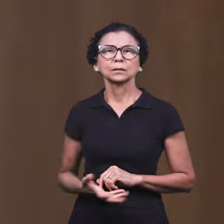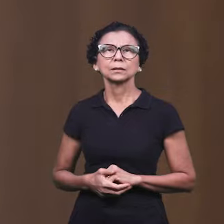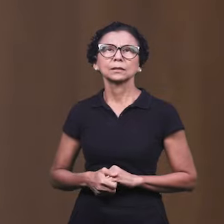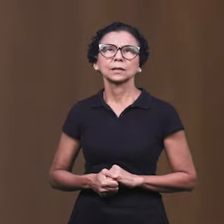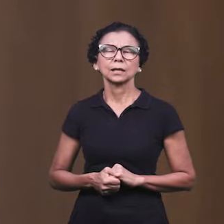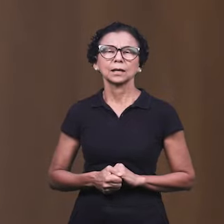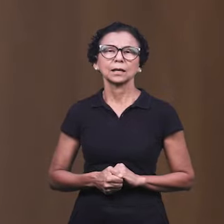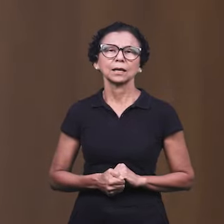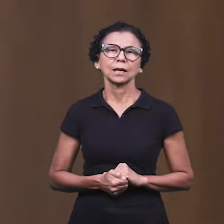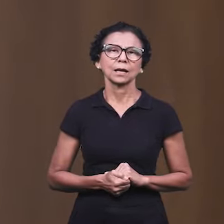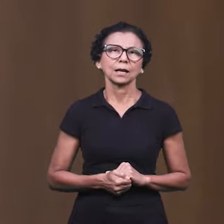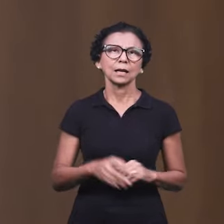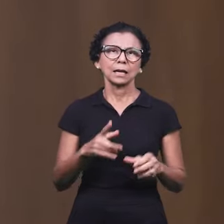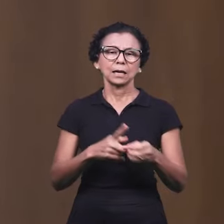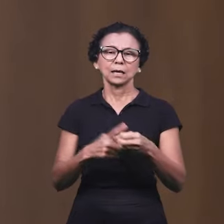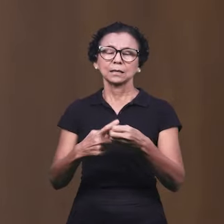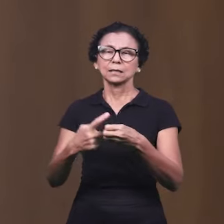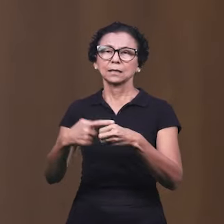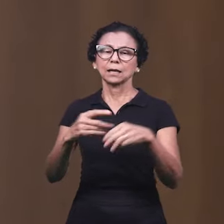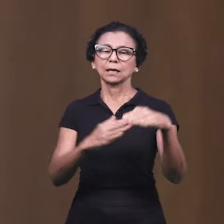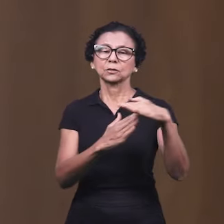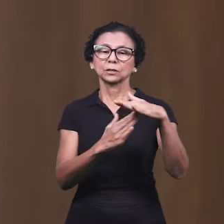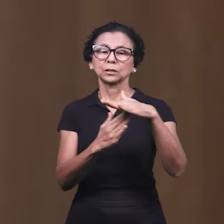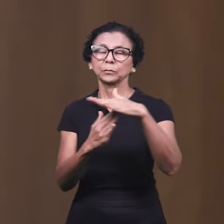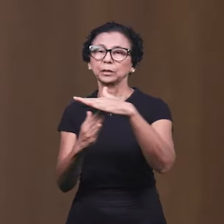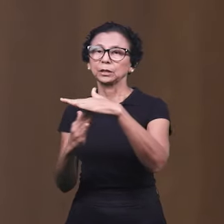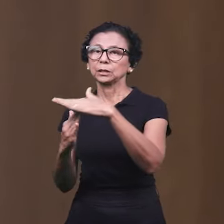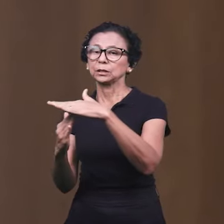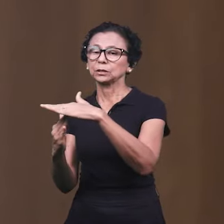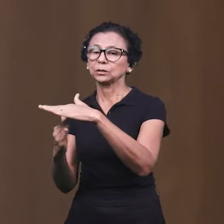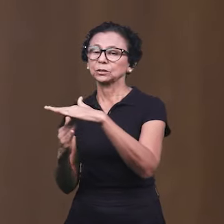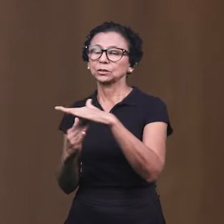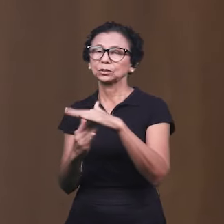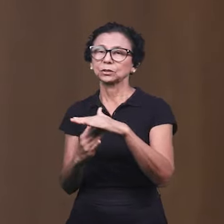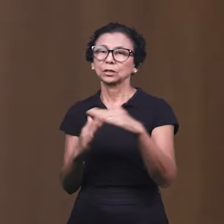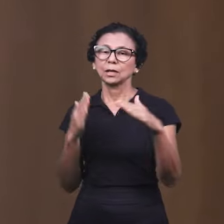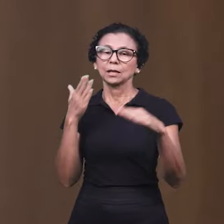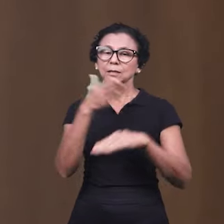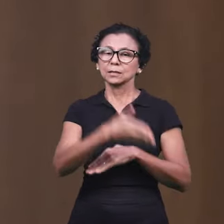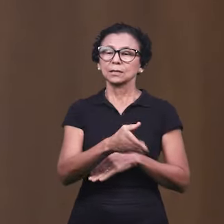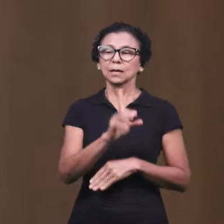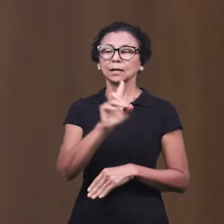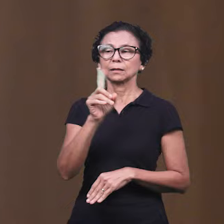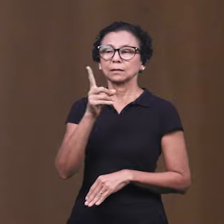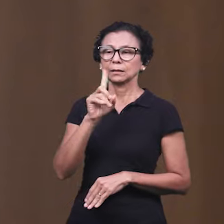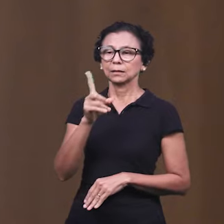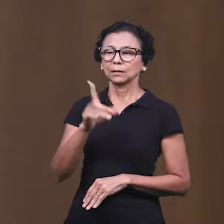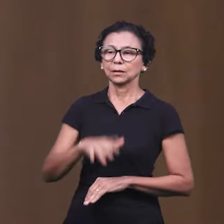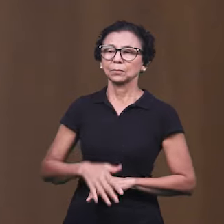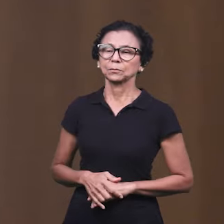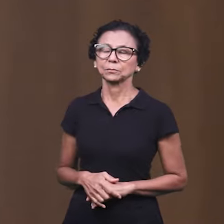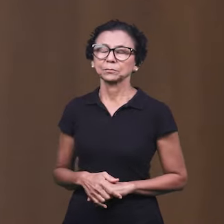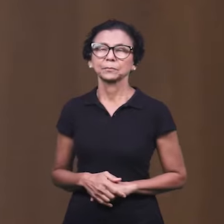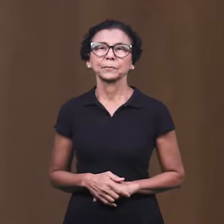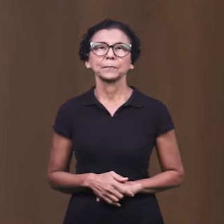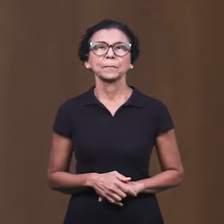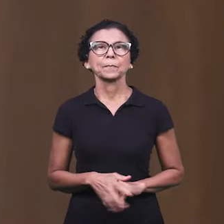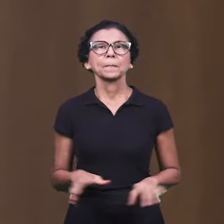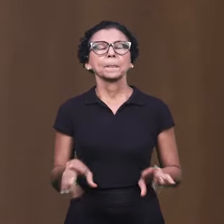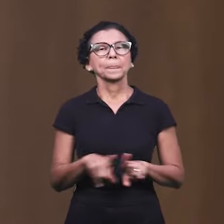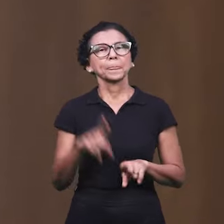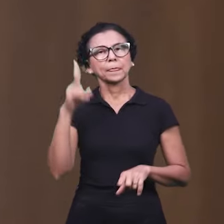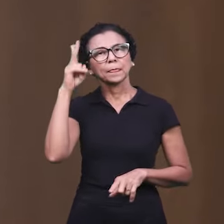invada cé não saia do limite que foi determinado E aí você falou uma coisa que me lembrou um outro aspecto da